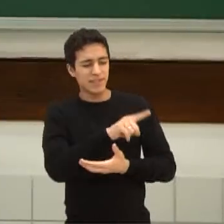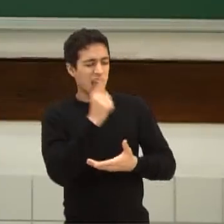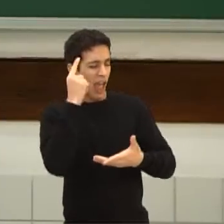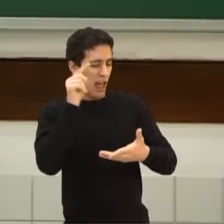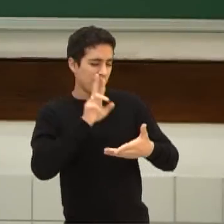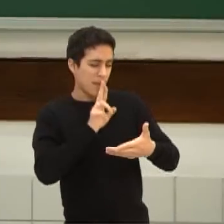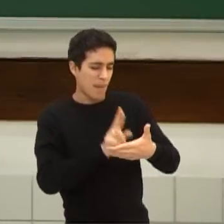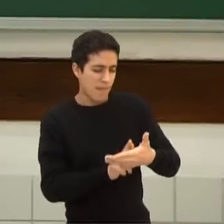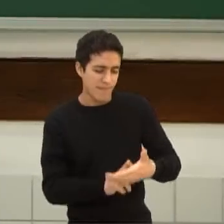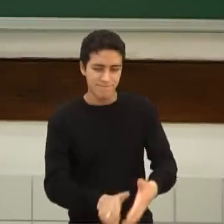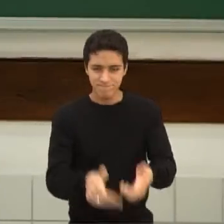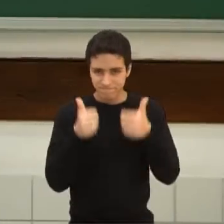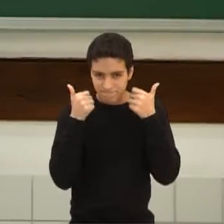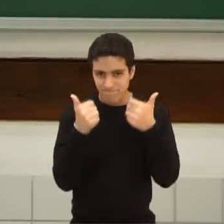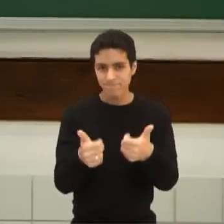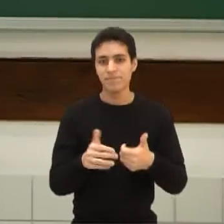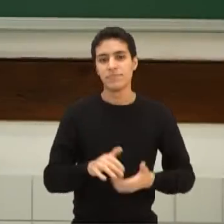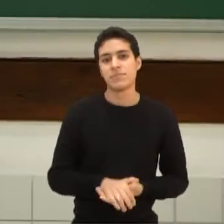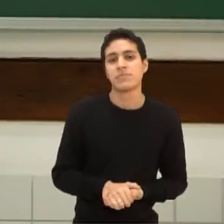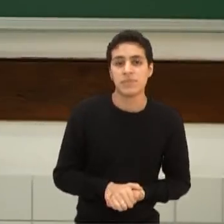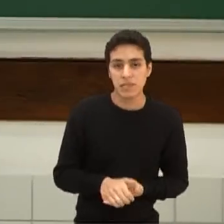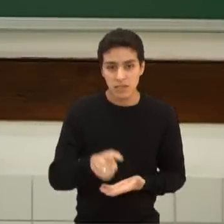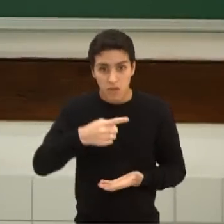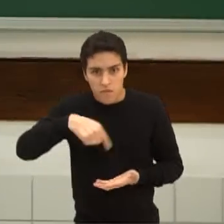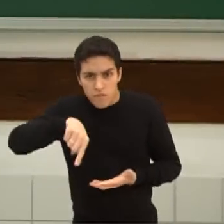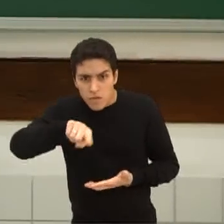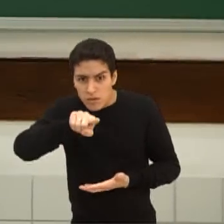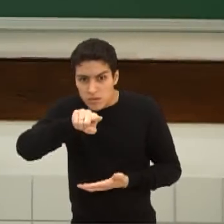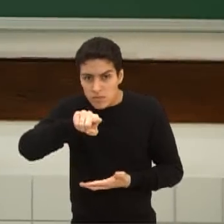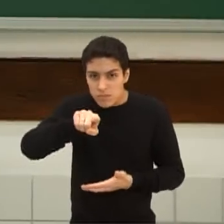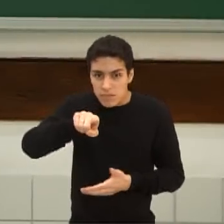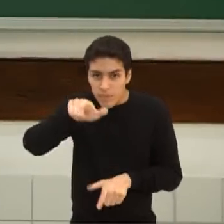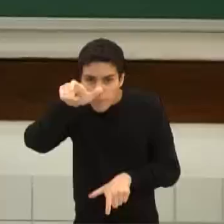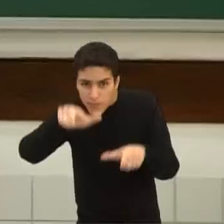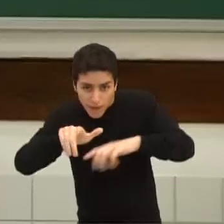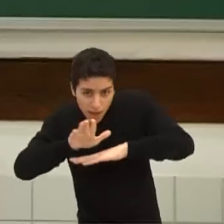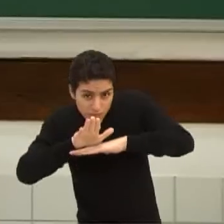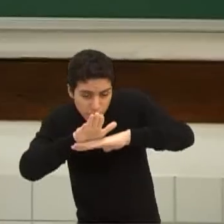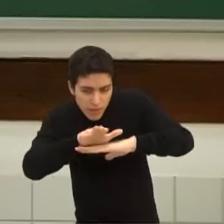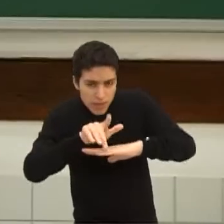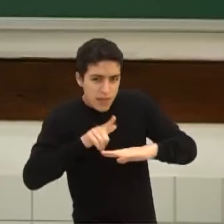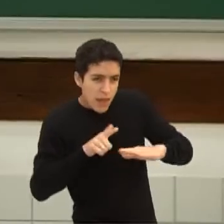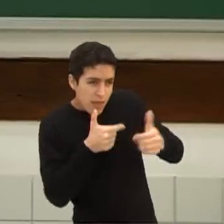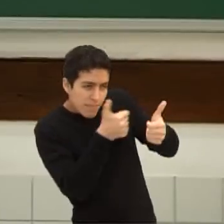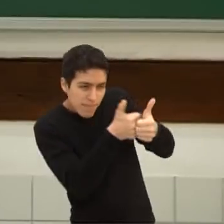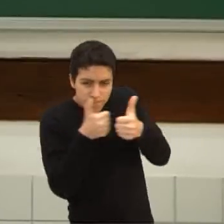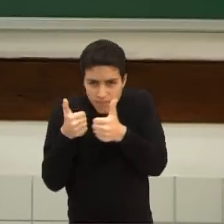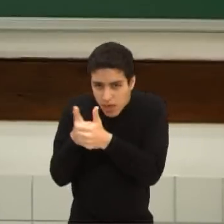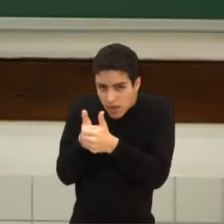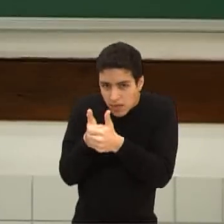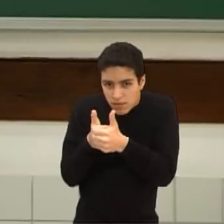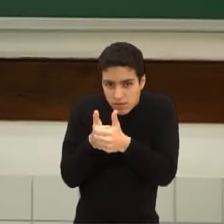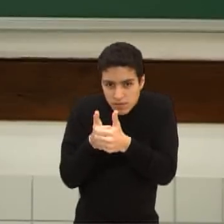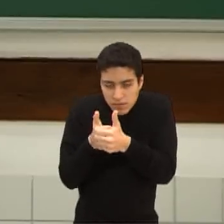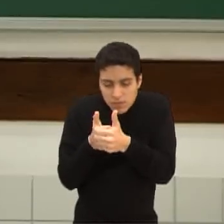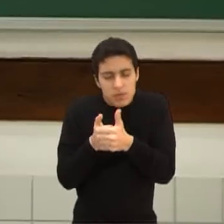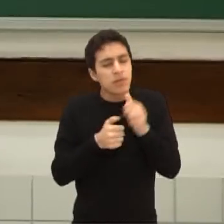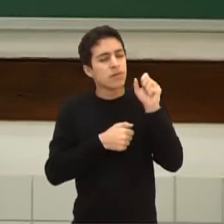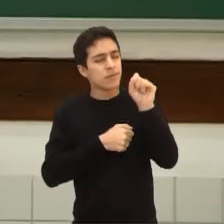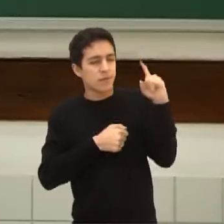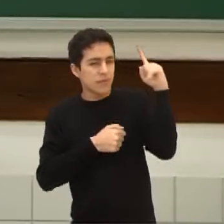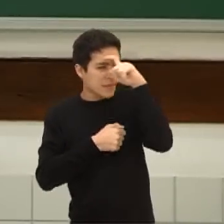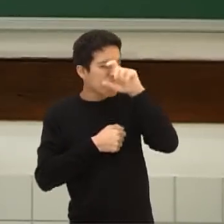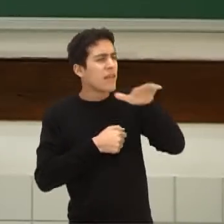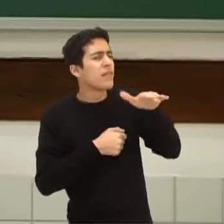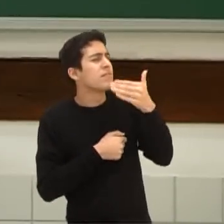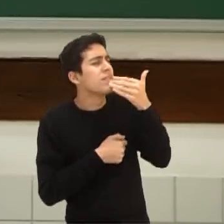para vocês fazerem, então, né? Vocês têm alguém ajudando vocês aí do lado? Se vocês estiverem com alguma dificuldade, vocês podem pedir